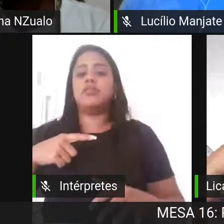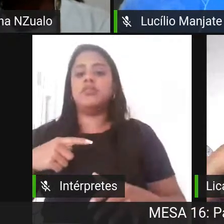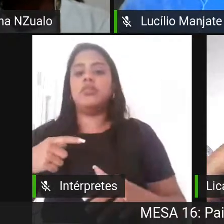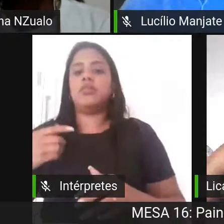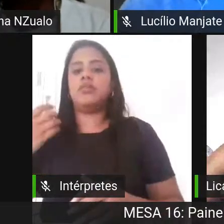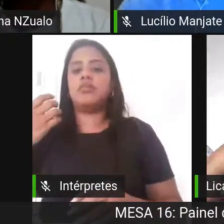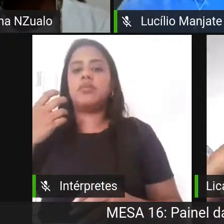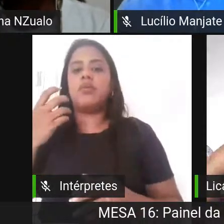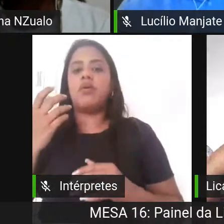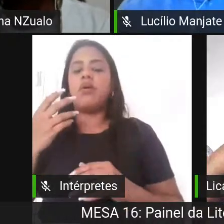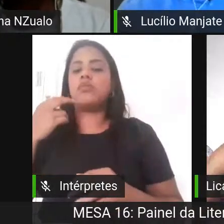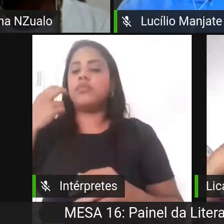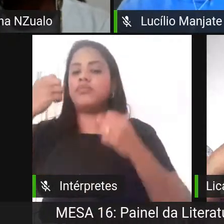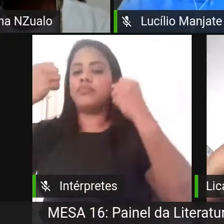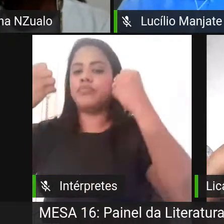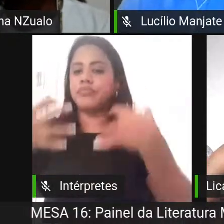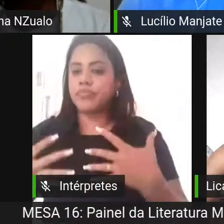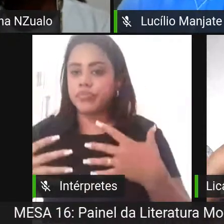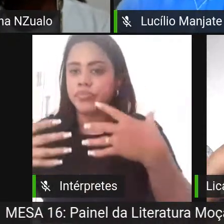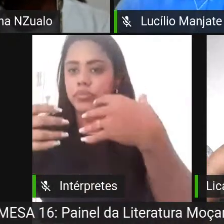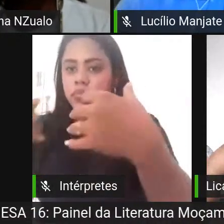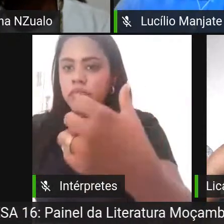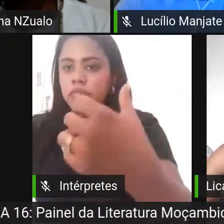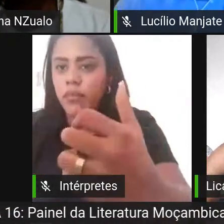a pergunta? Sim.